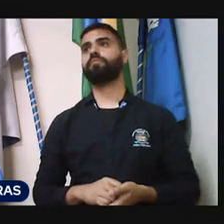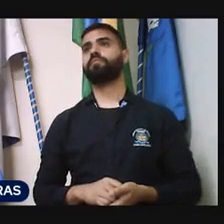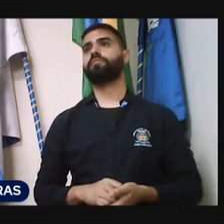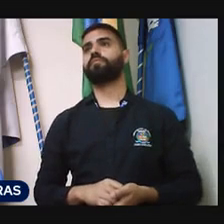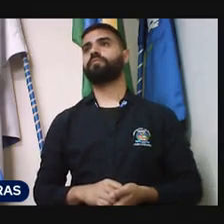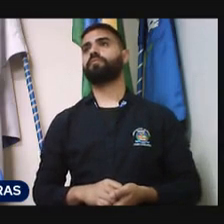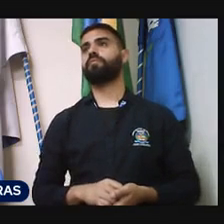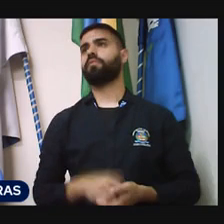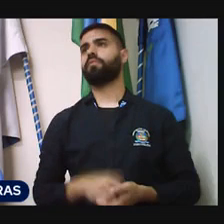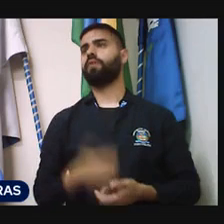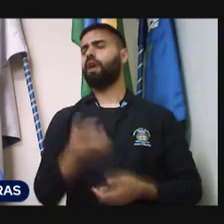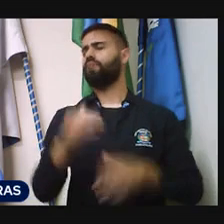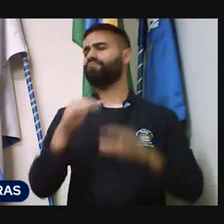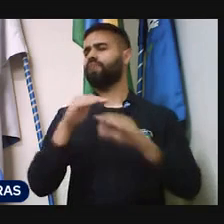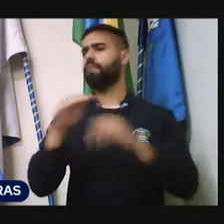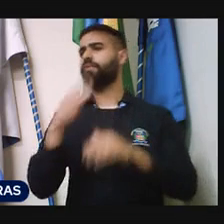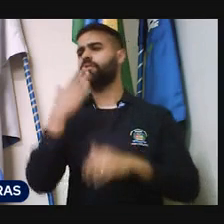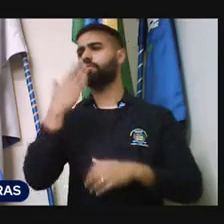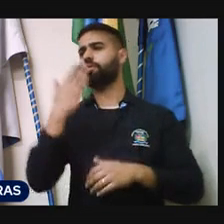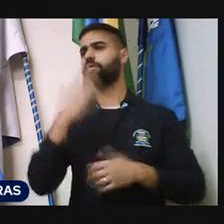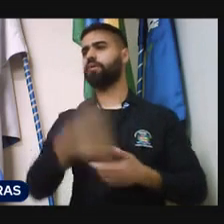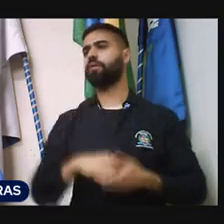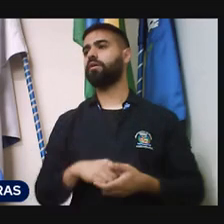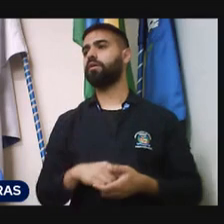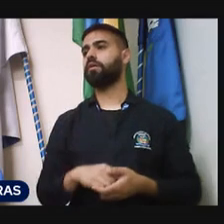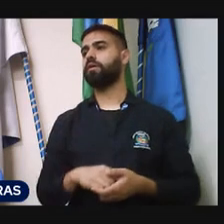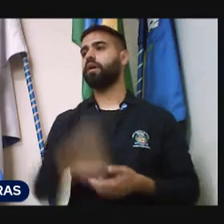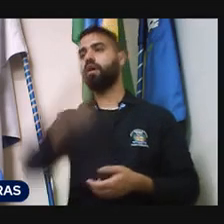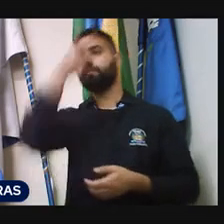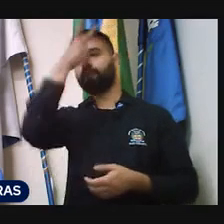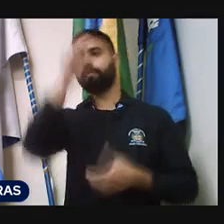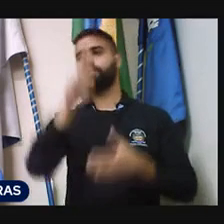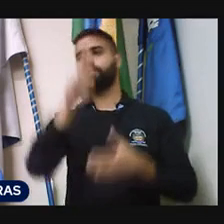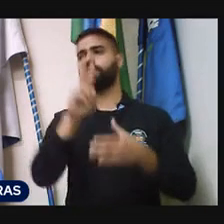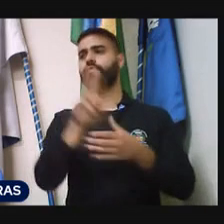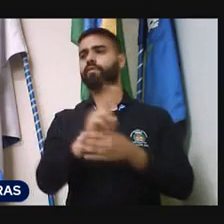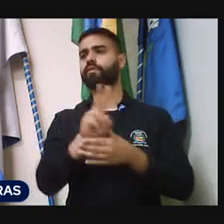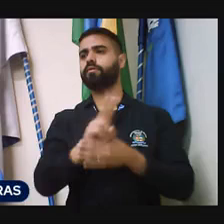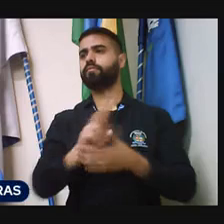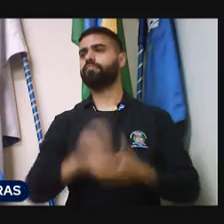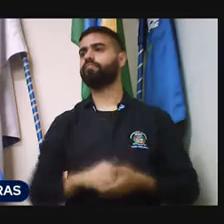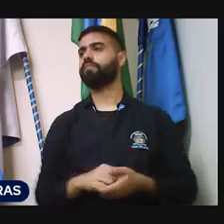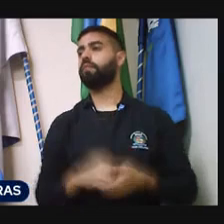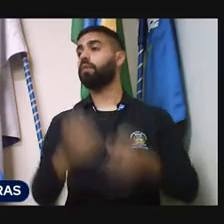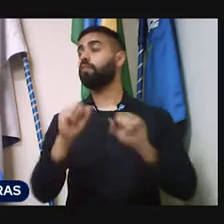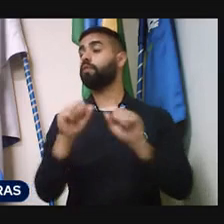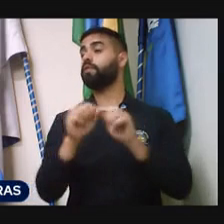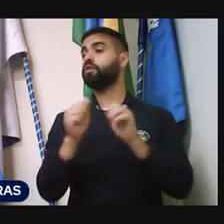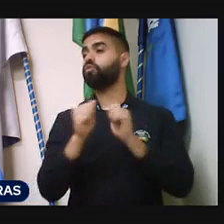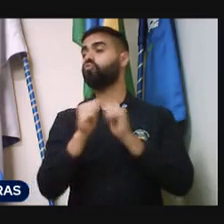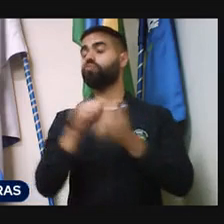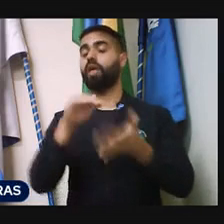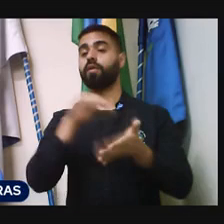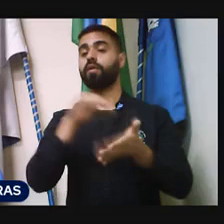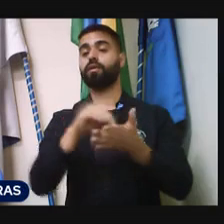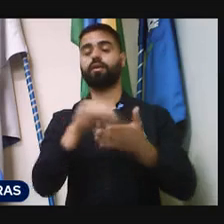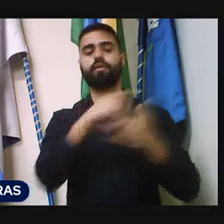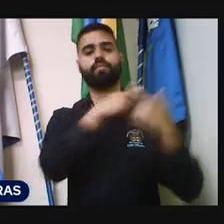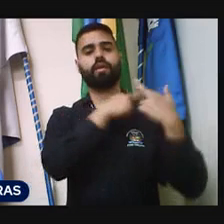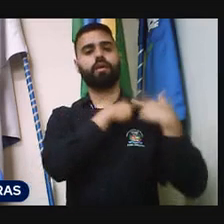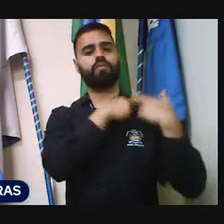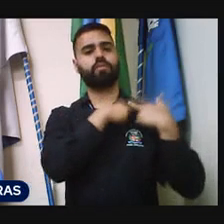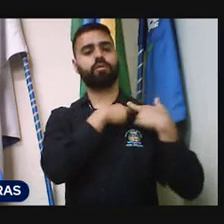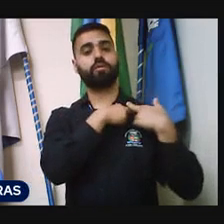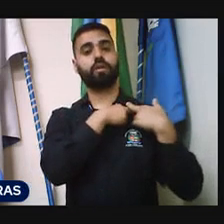de mental requer encaminhamento de requerimento ao chefe do Poder Executivo Municipal para que o mesmo viabilizou secretaria responsável